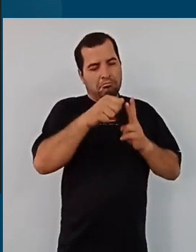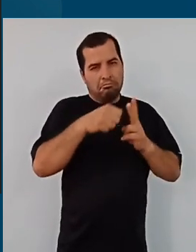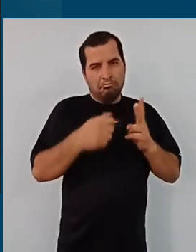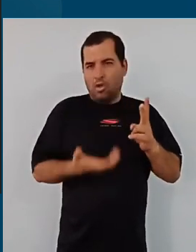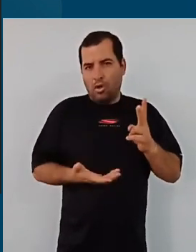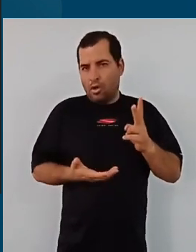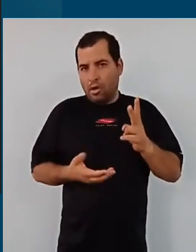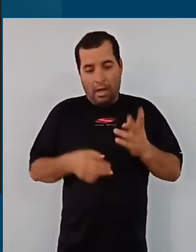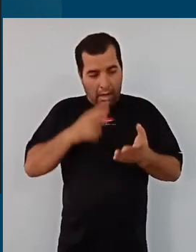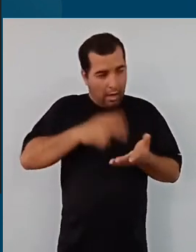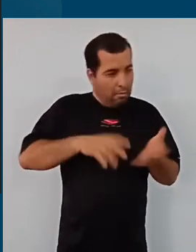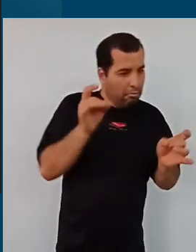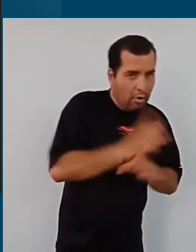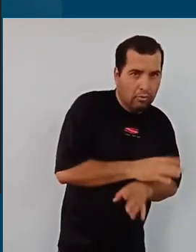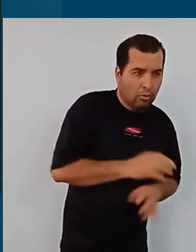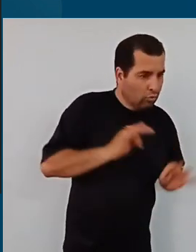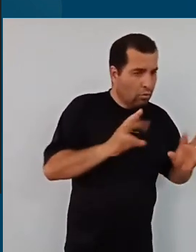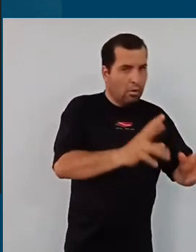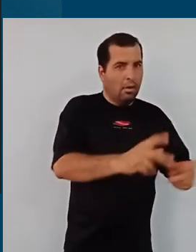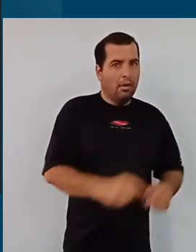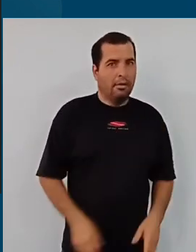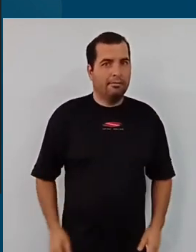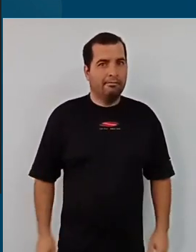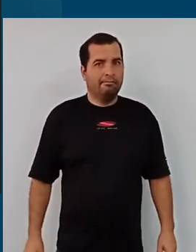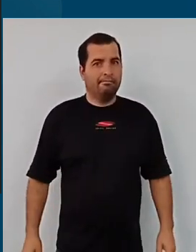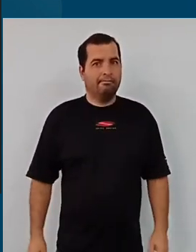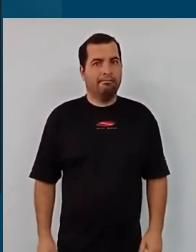leiam, todos,